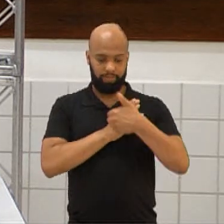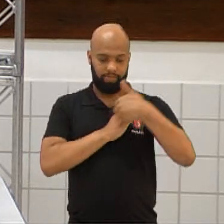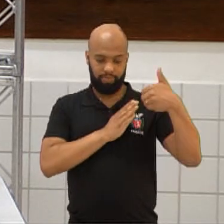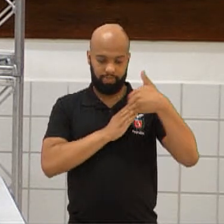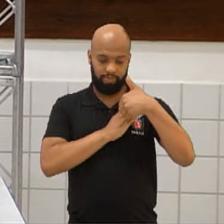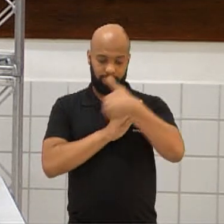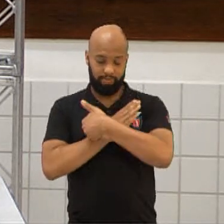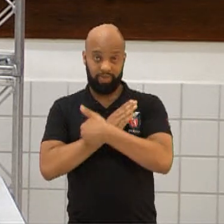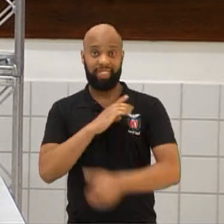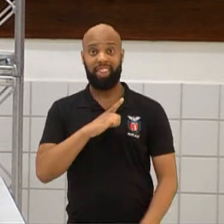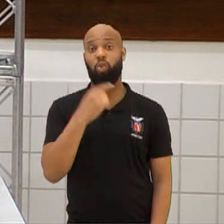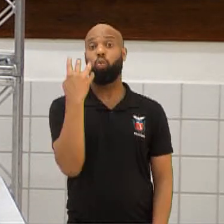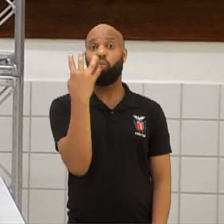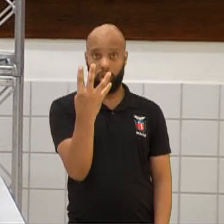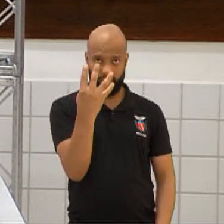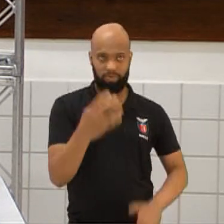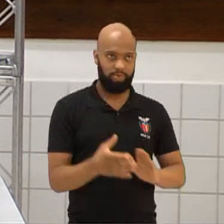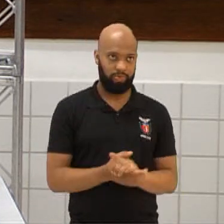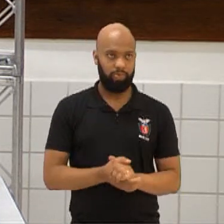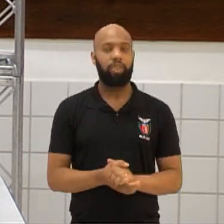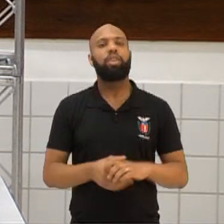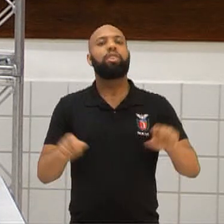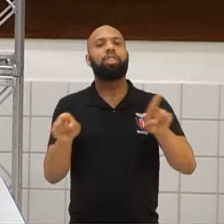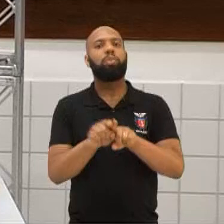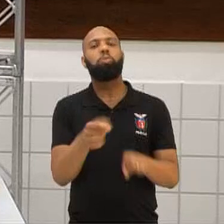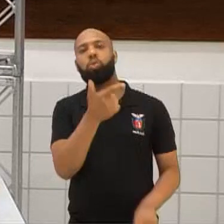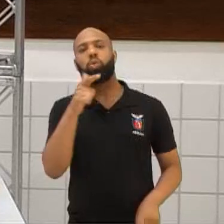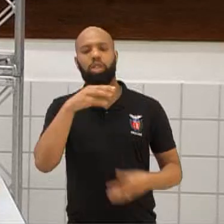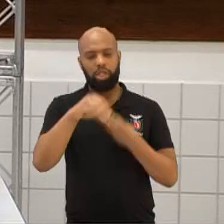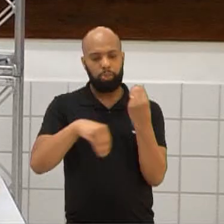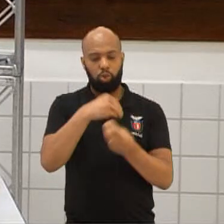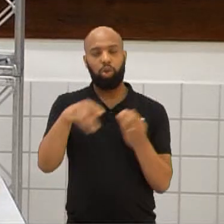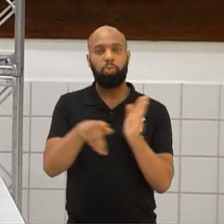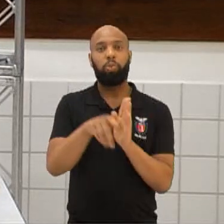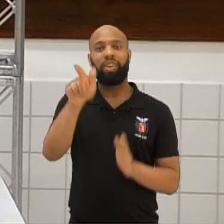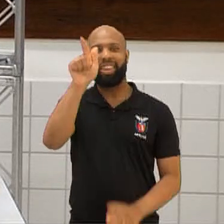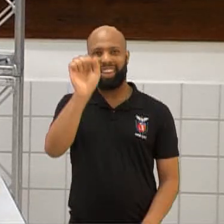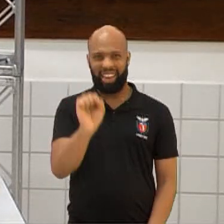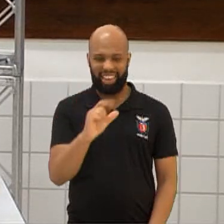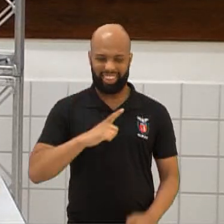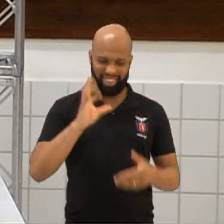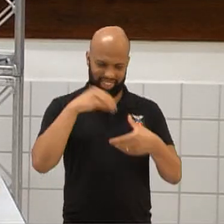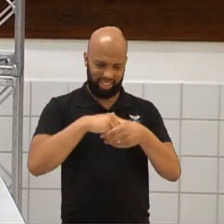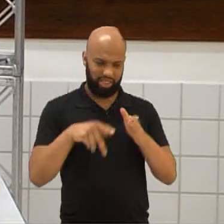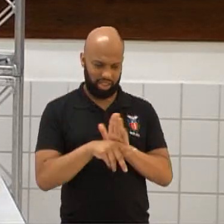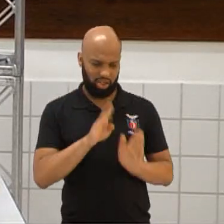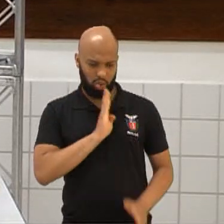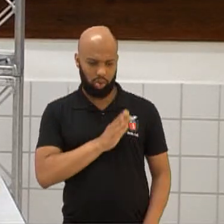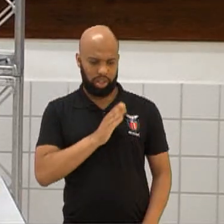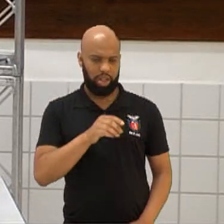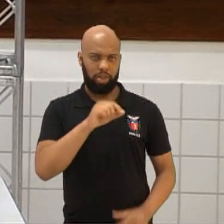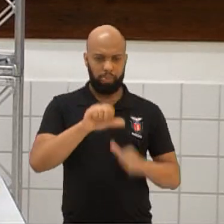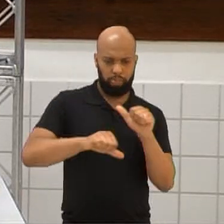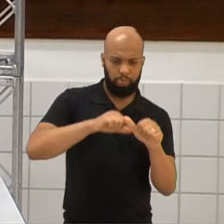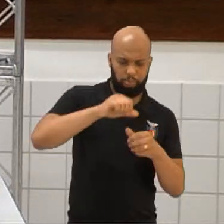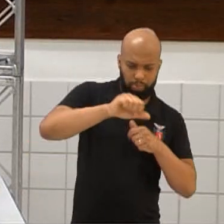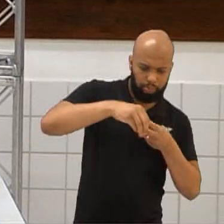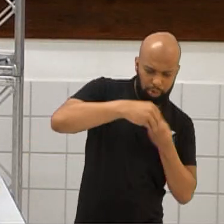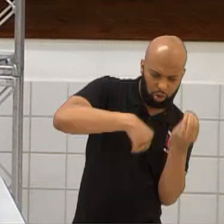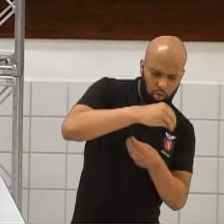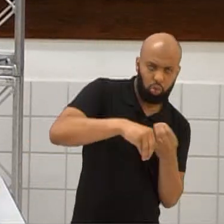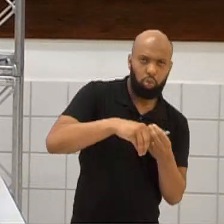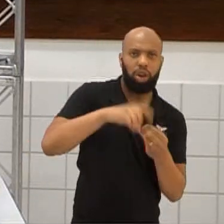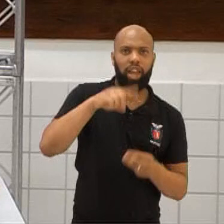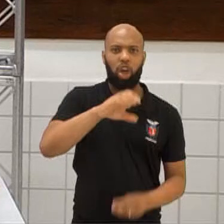átrios e 2 ventrículos. E não vai ocorrer aqui a mistura dos gases, oxigênio e gás carbônico,